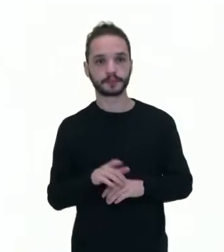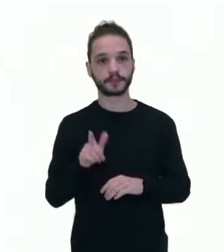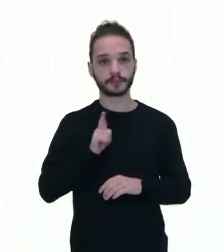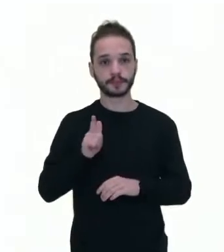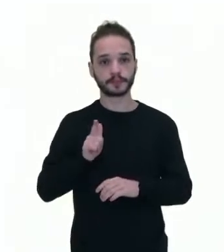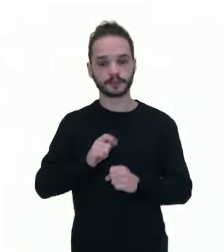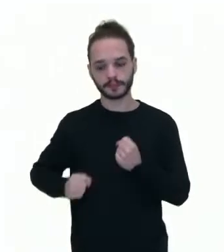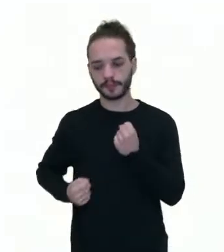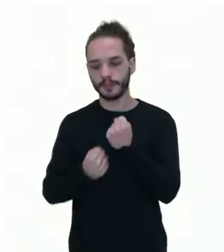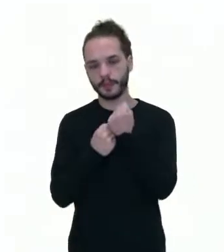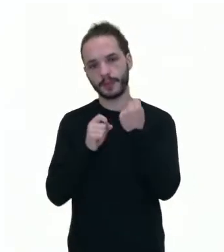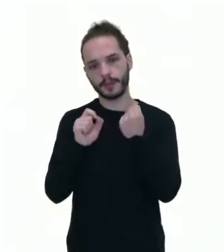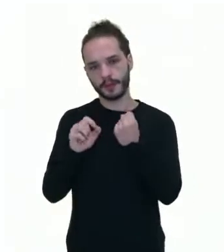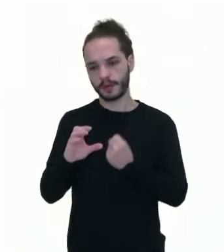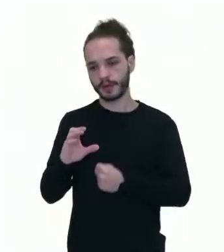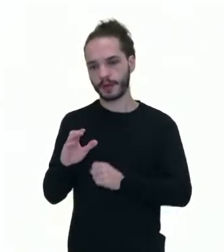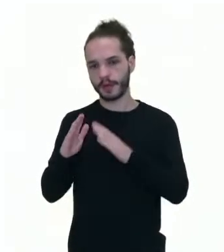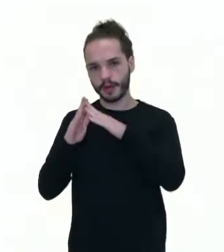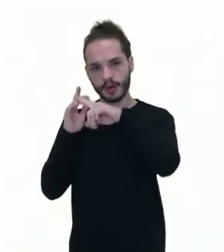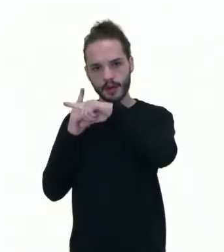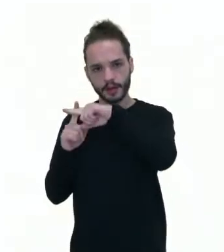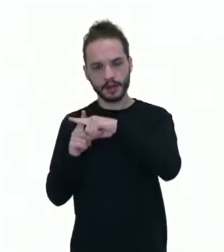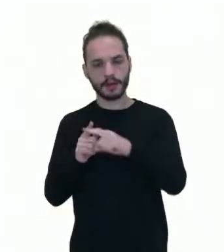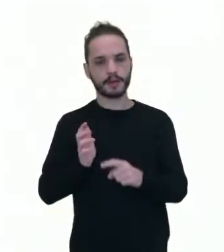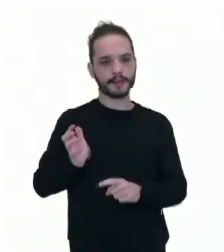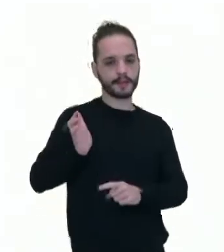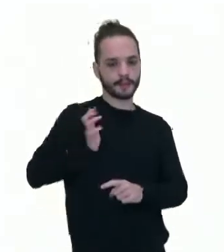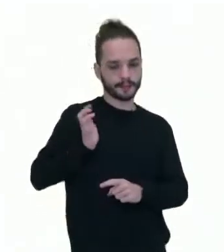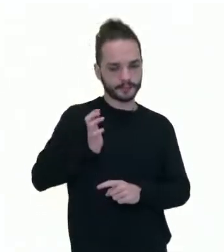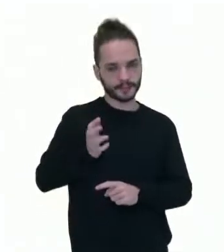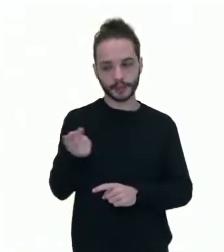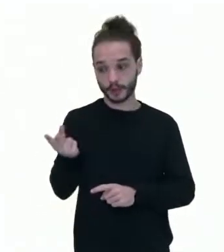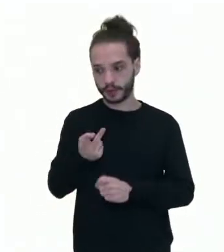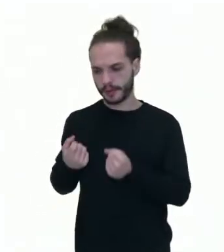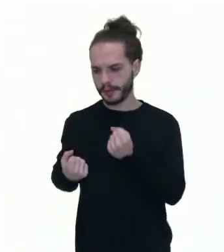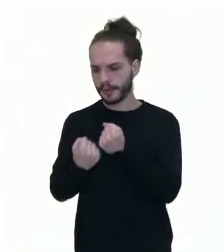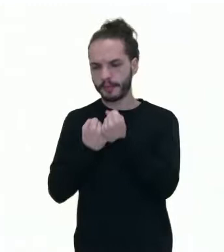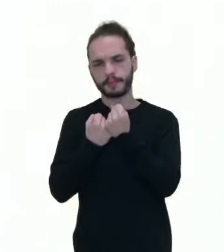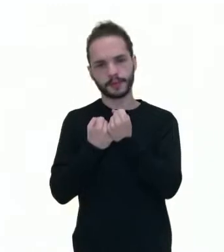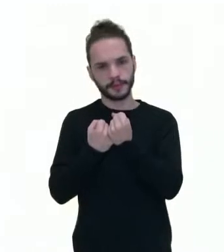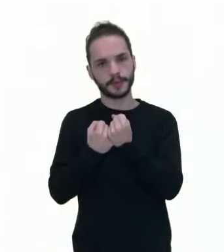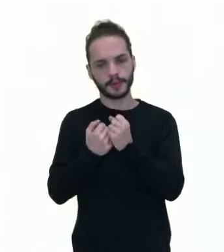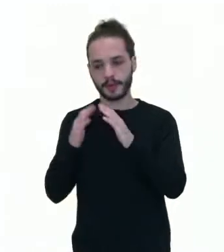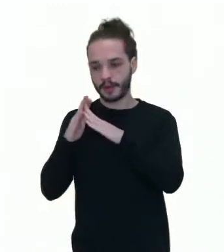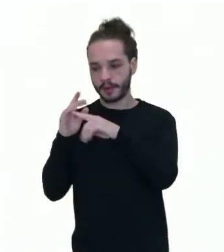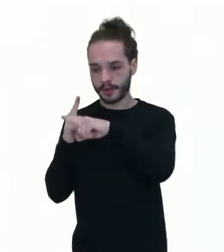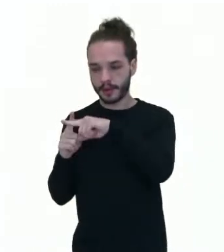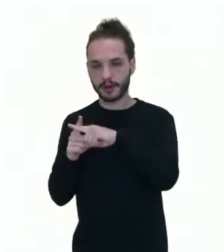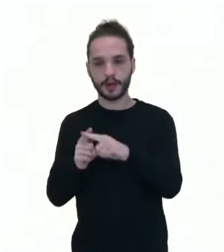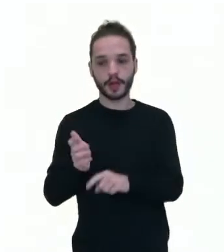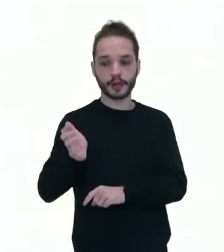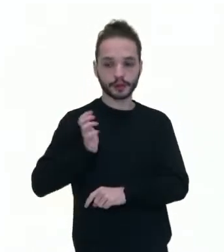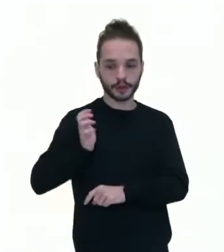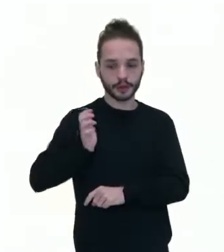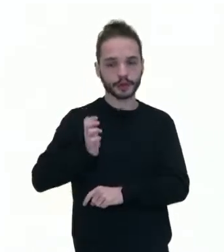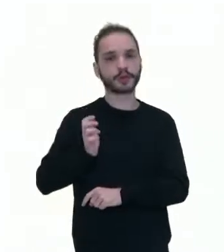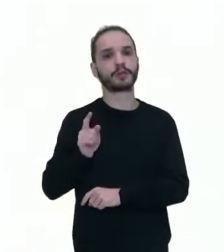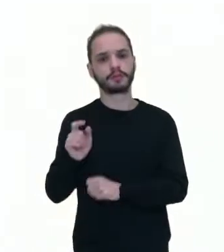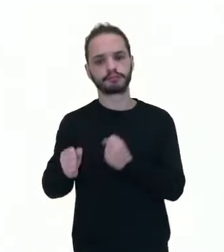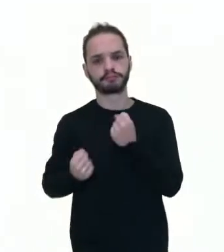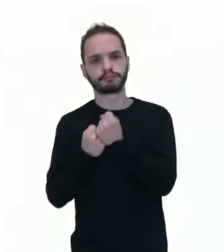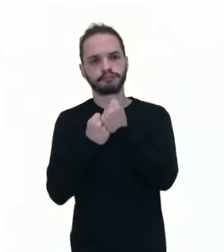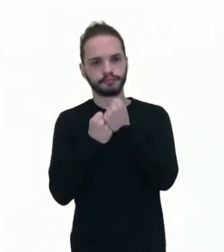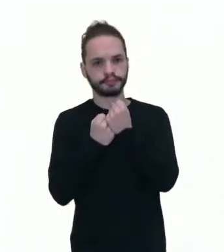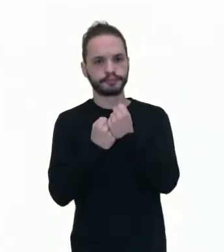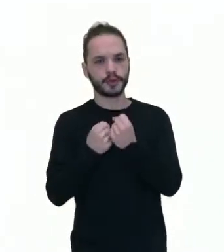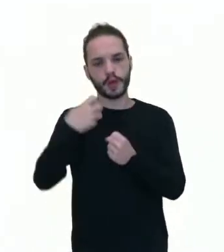apoio do clero e da nobreza. Então, apoio da igreja, o apoio dos nobres, O rei ali, o